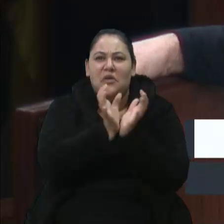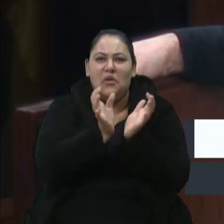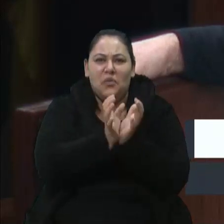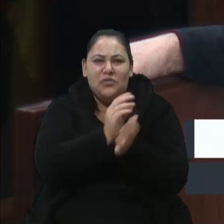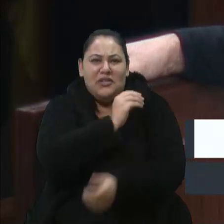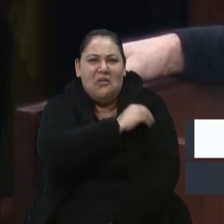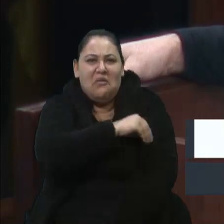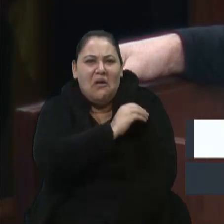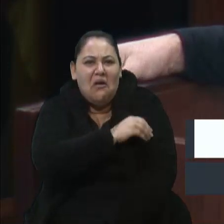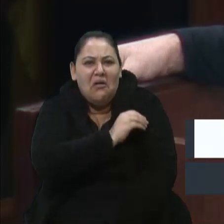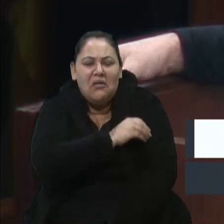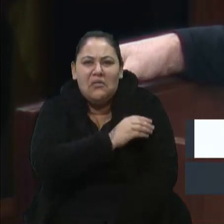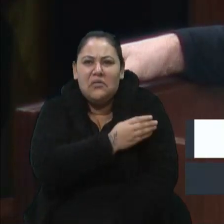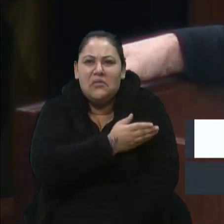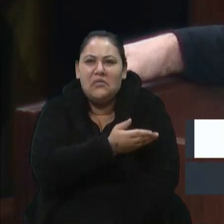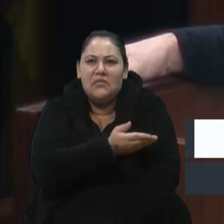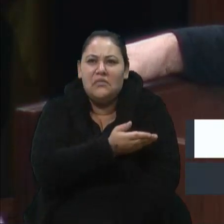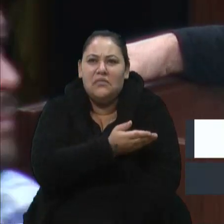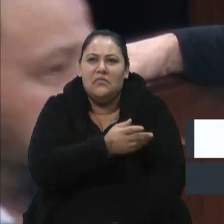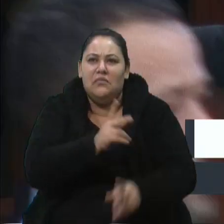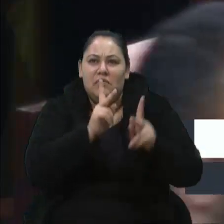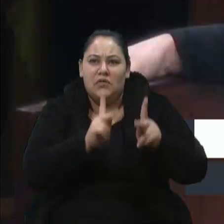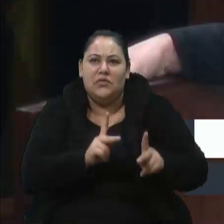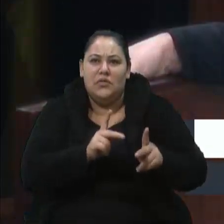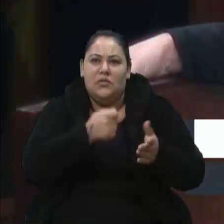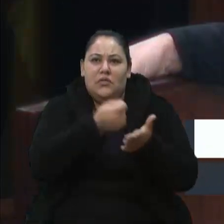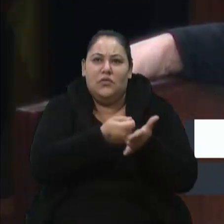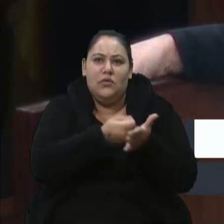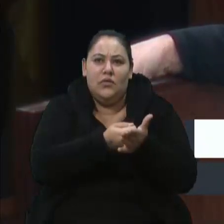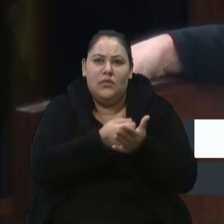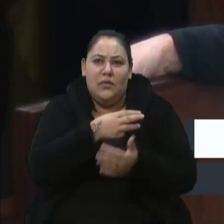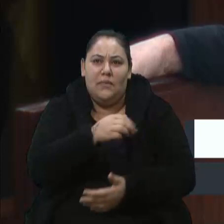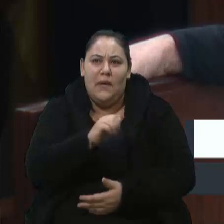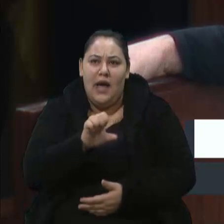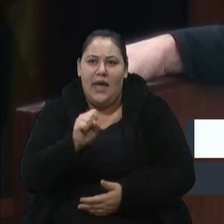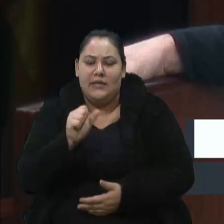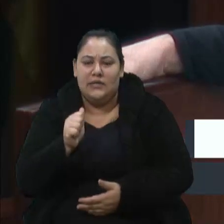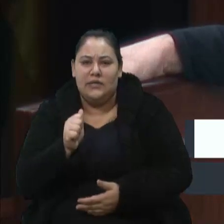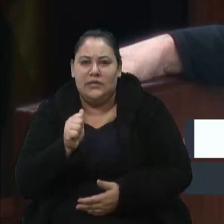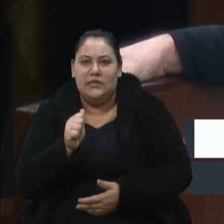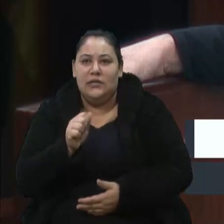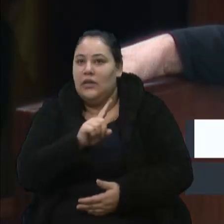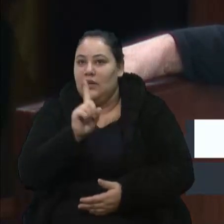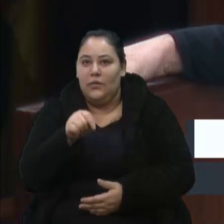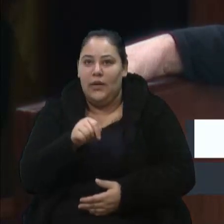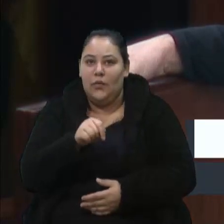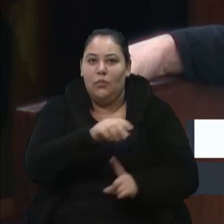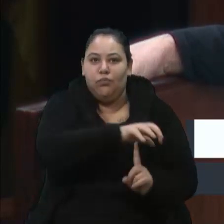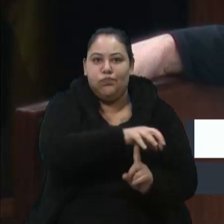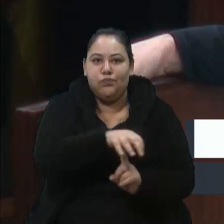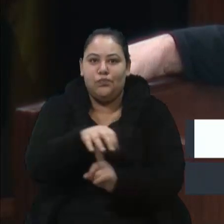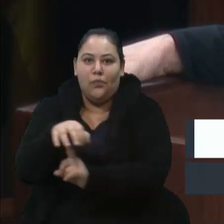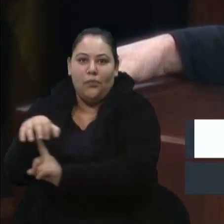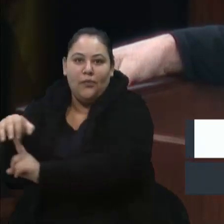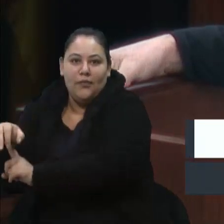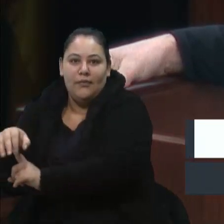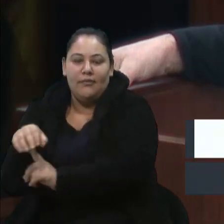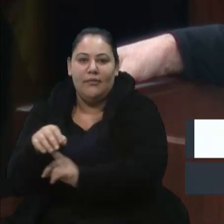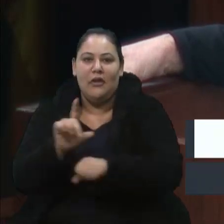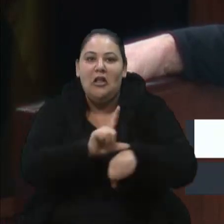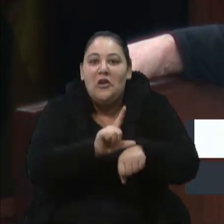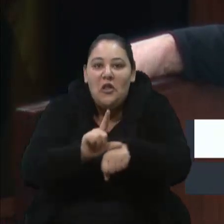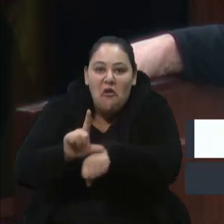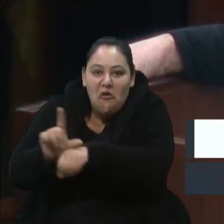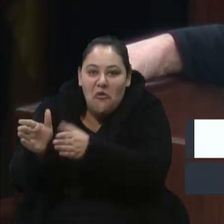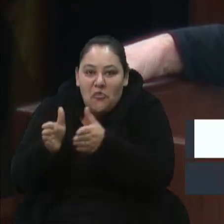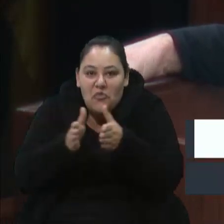municipais, algumas coisas assim, uma pessoa que lutou para que a Maesa fosse nossa. Nós não podemos transformar a Maesa num camelô, né? Ou numa extensão de como as